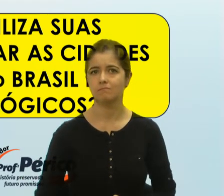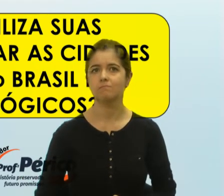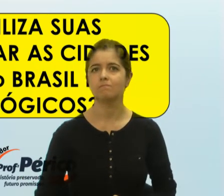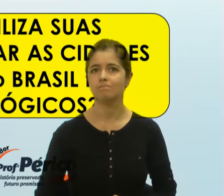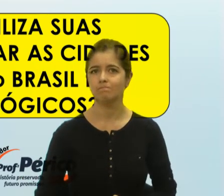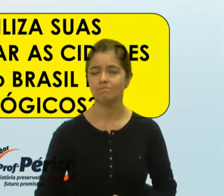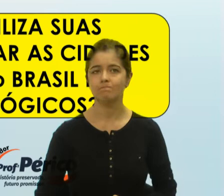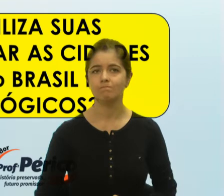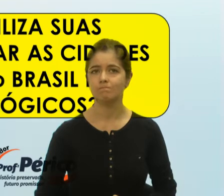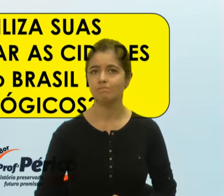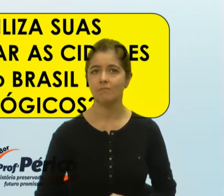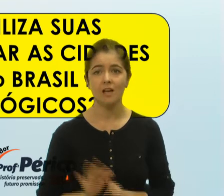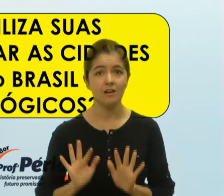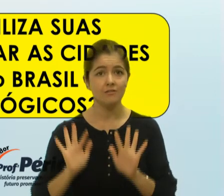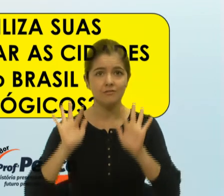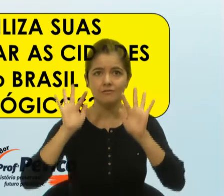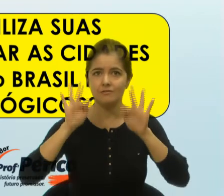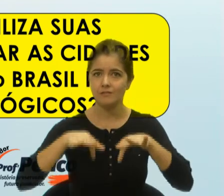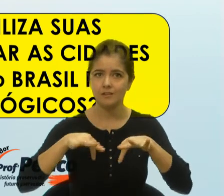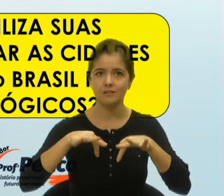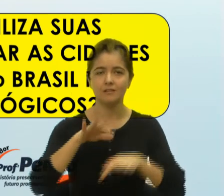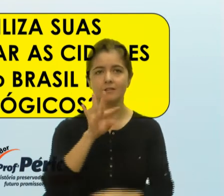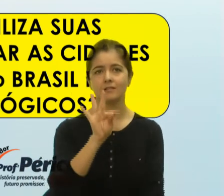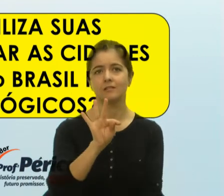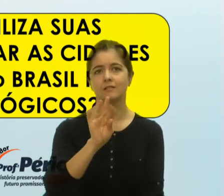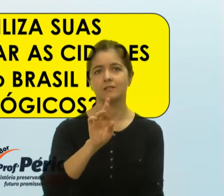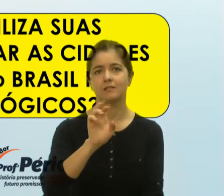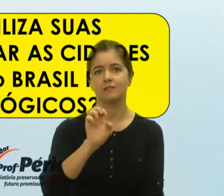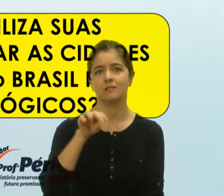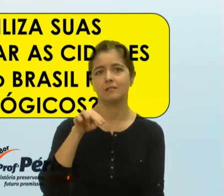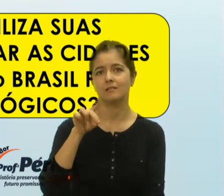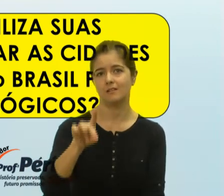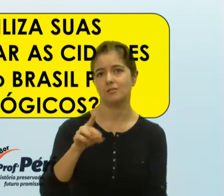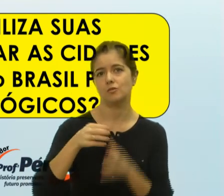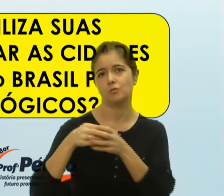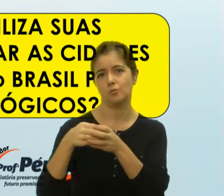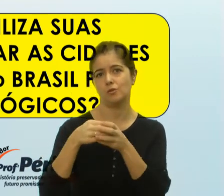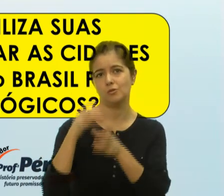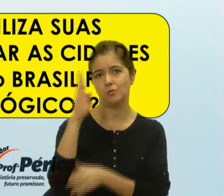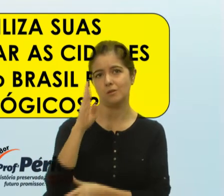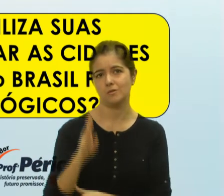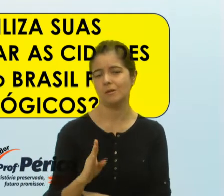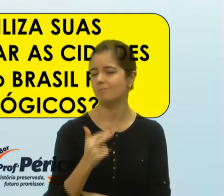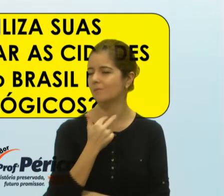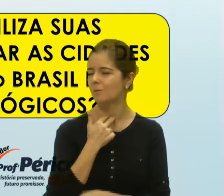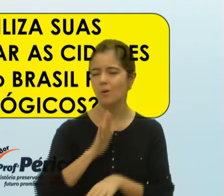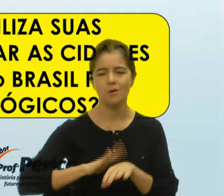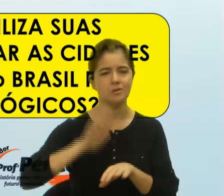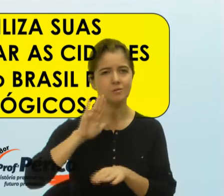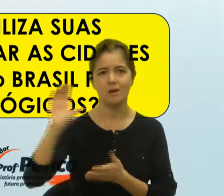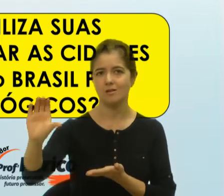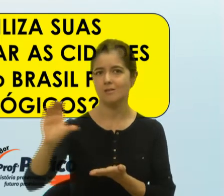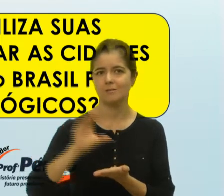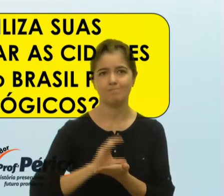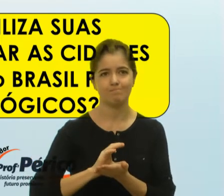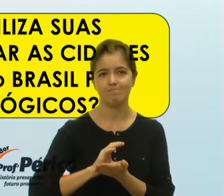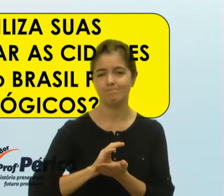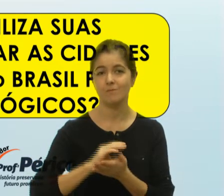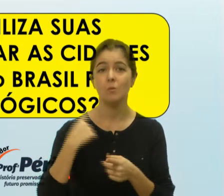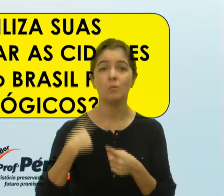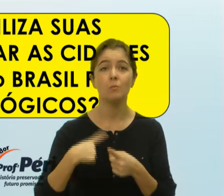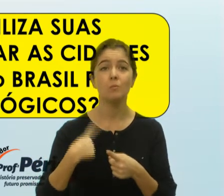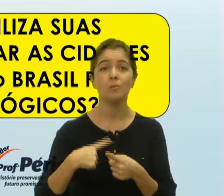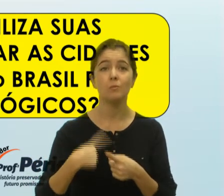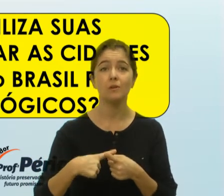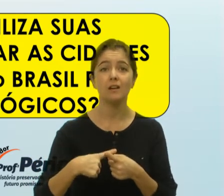Saímos do trade turístico nacional. Não podemos mais receber dinheiro de emenda parlamentar, porque o